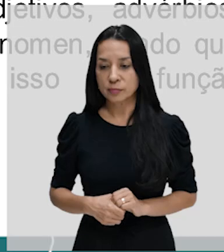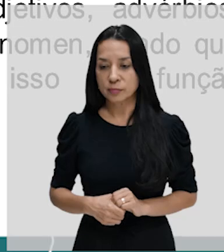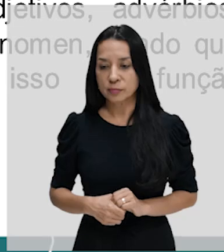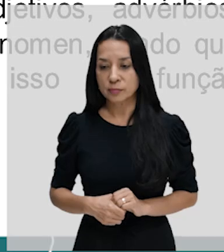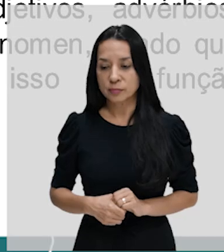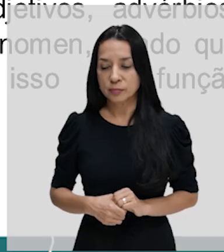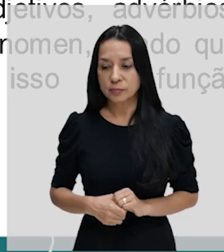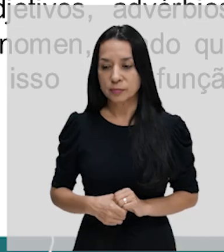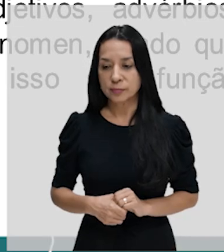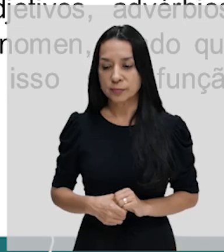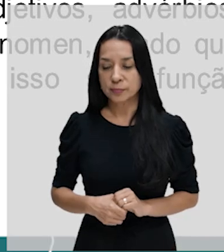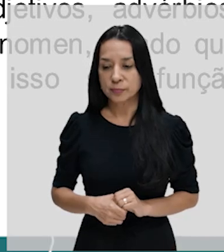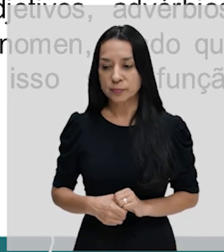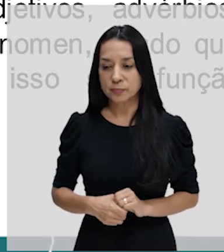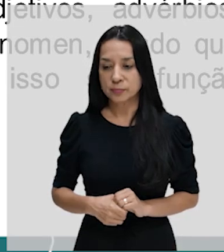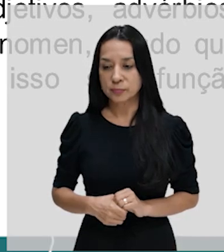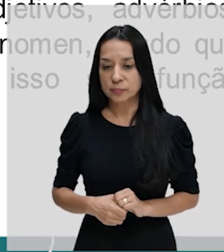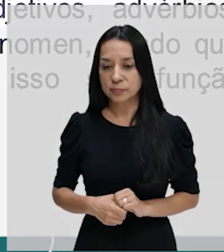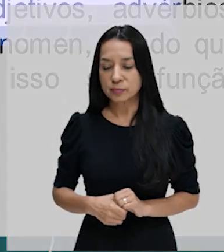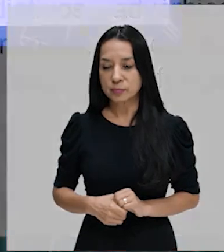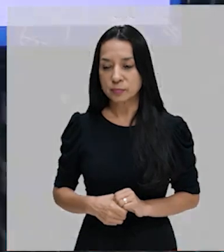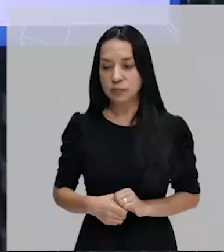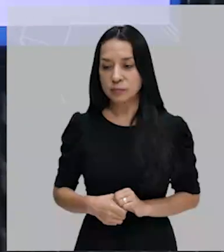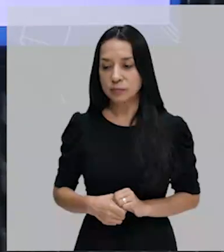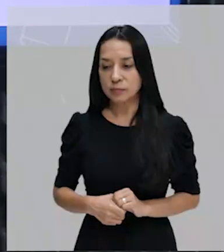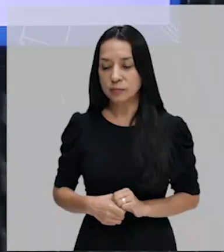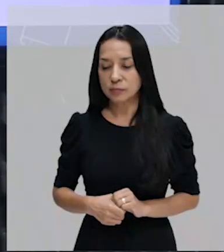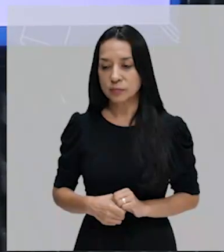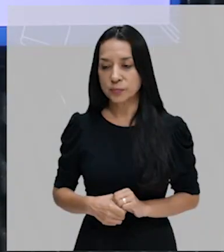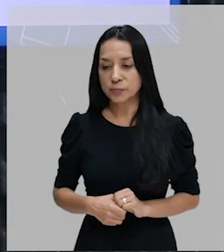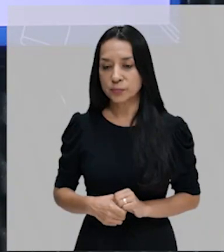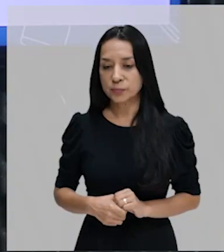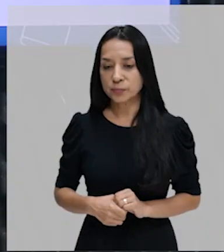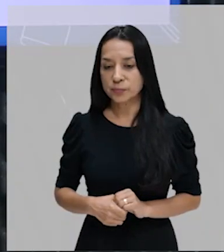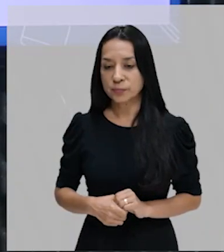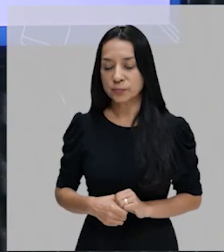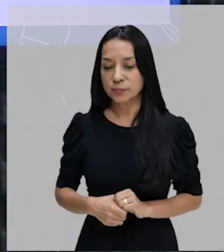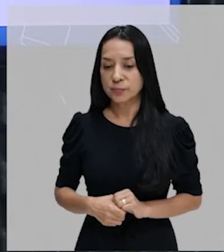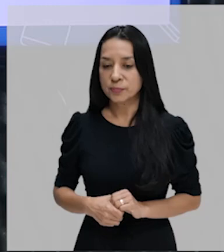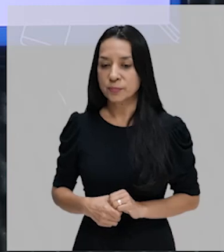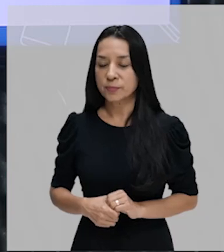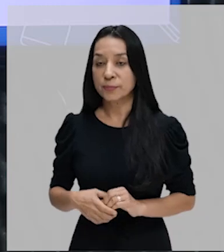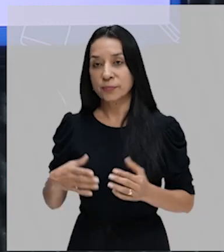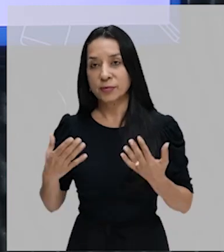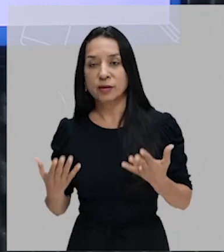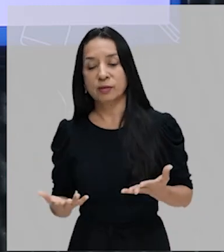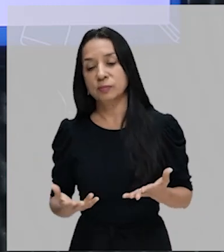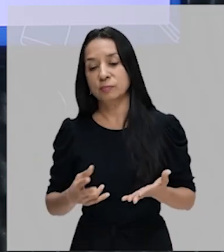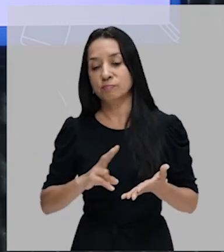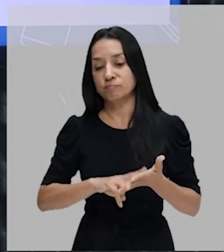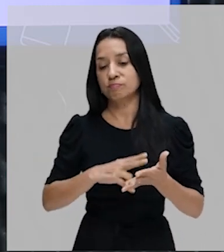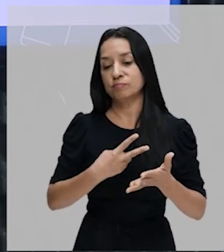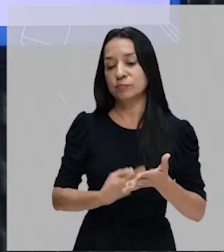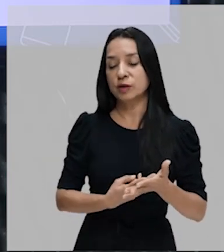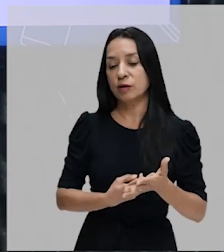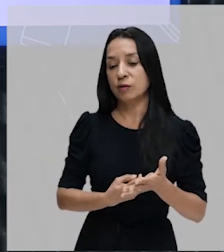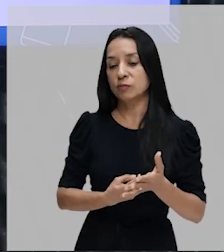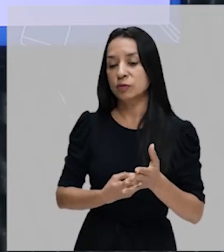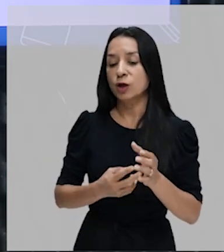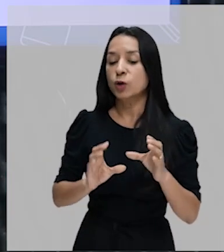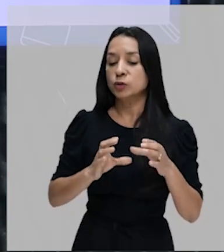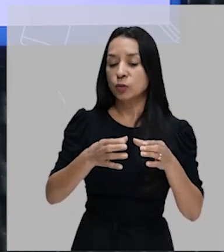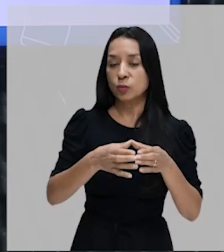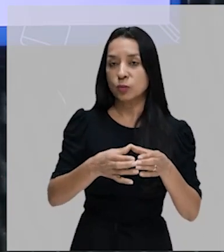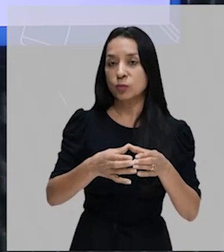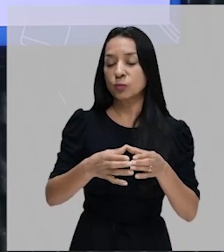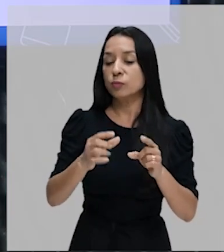gramaticales, sintácticas, es la de sustituir um nombre. Pois bem, os pronomes são classes de palavras,